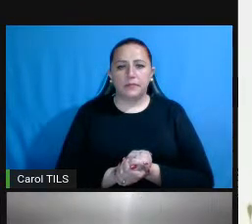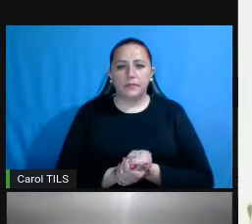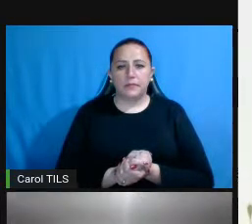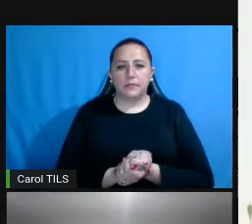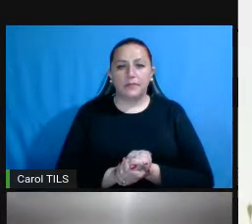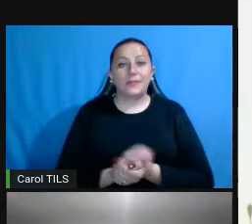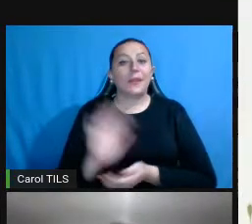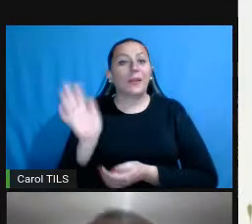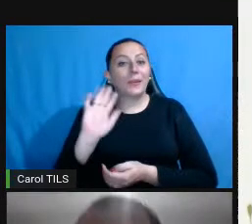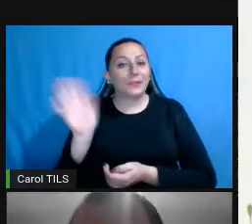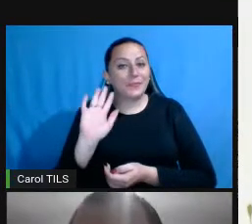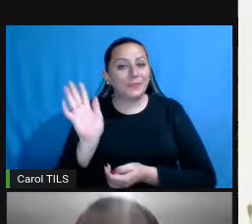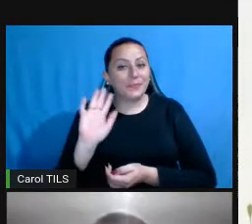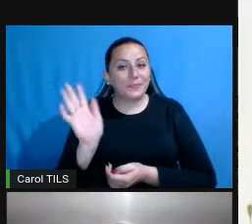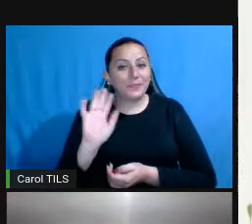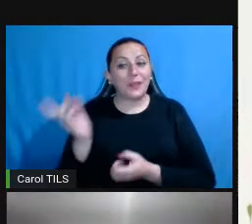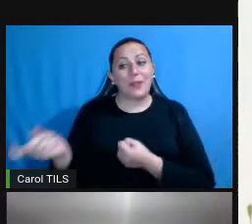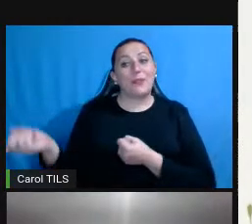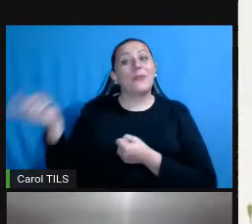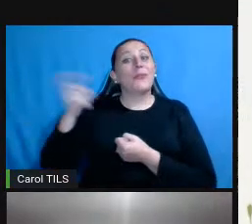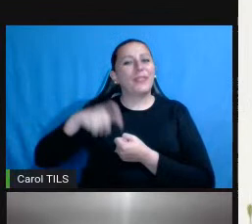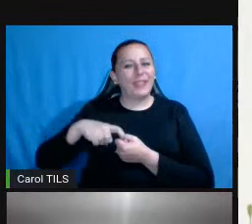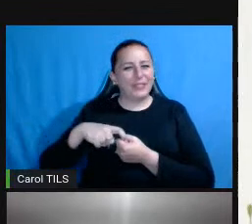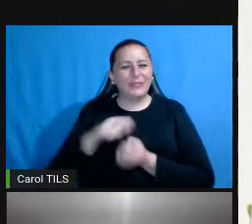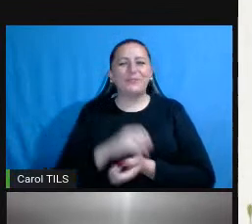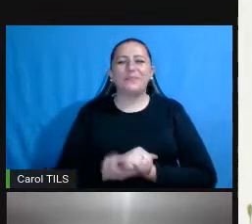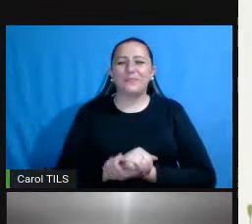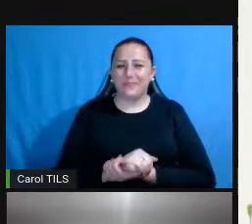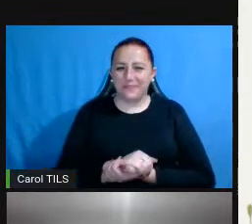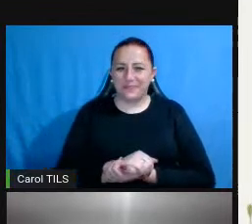Olá, retornando então.